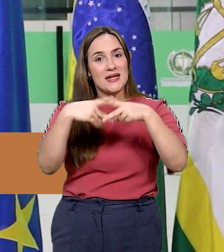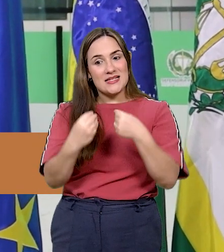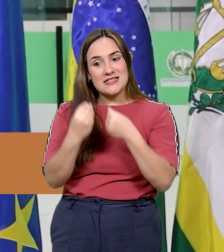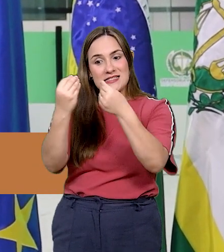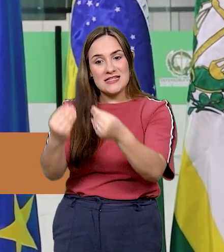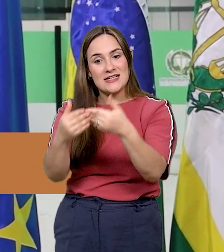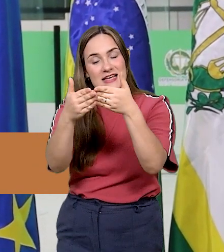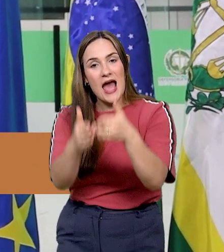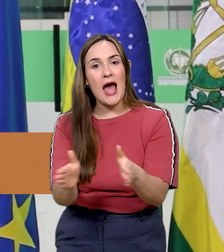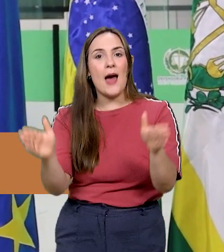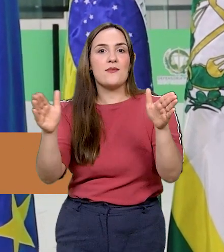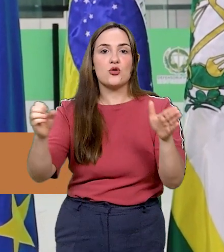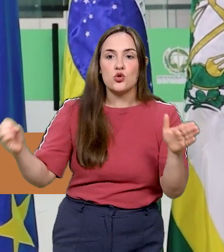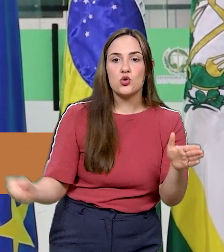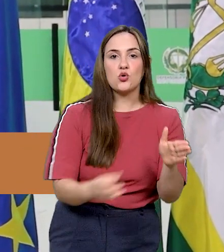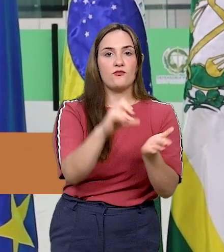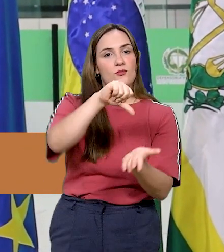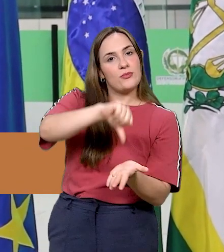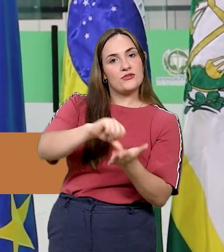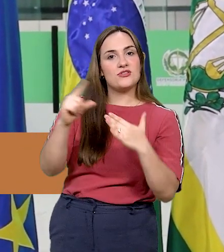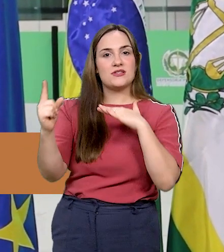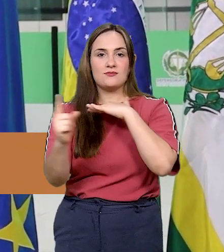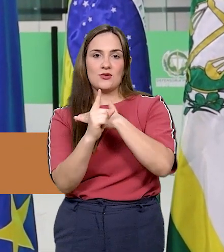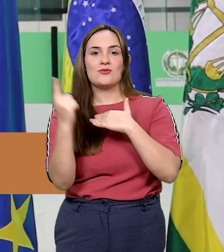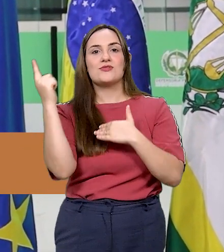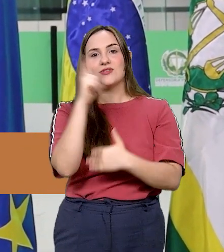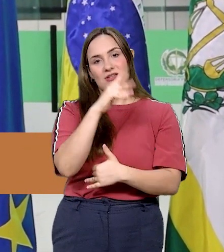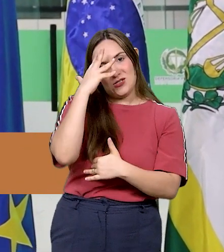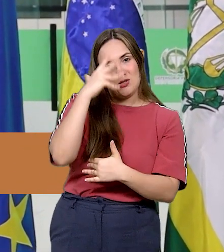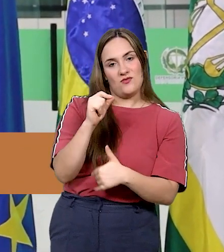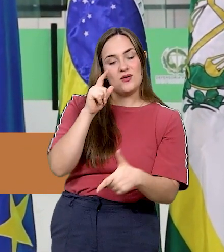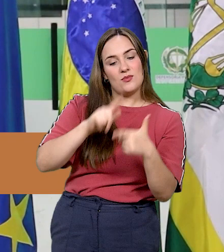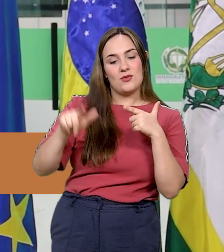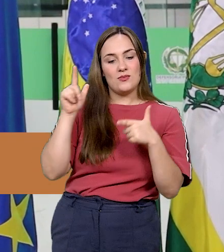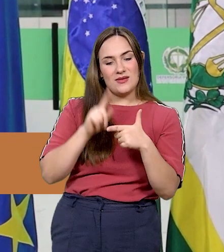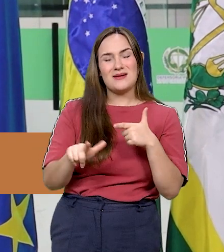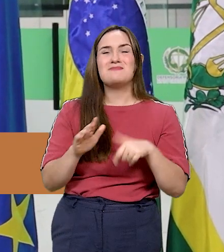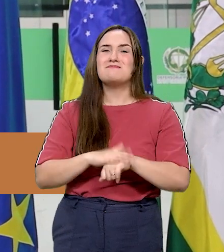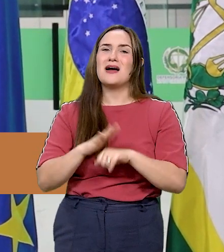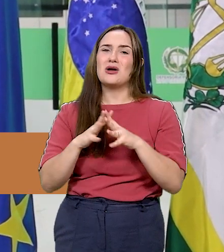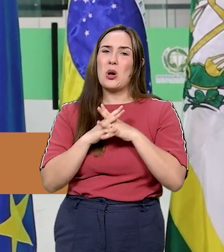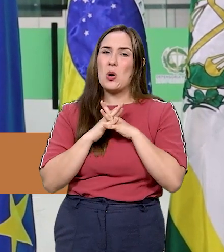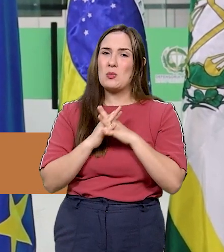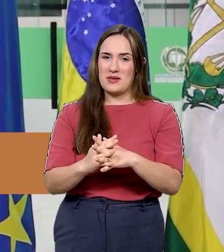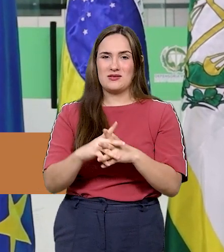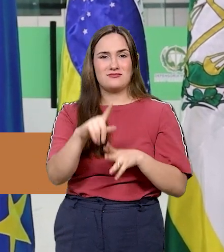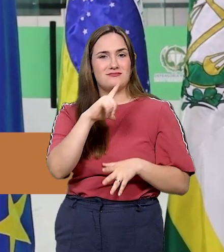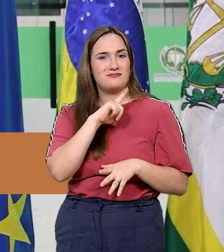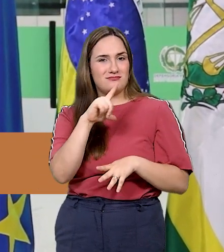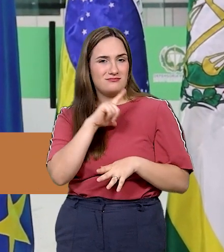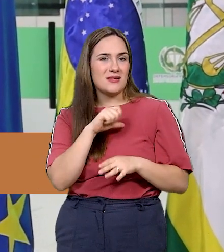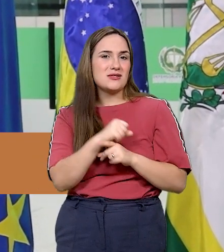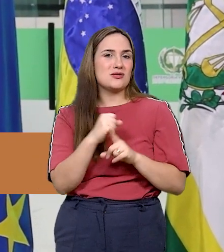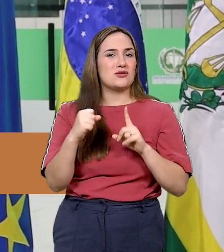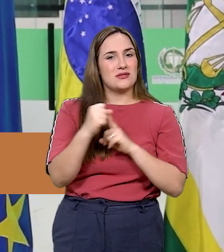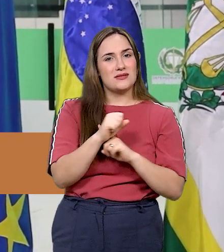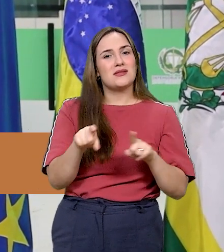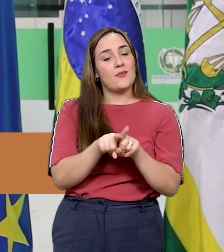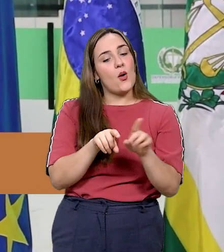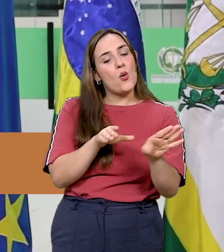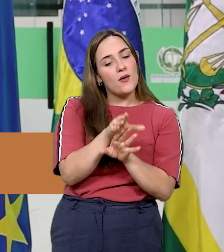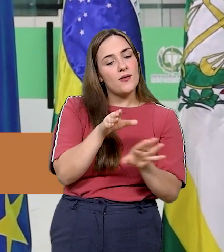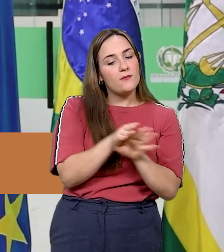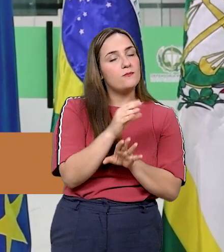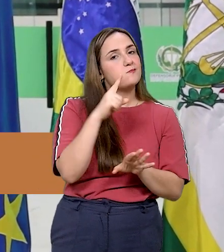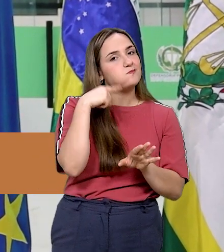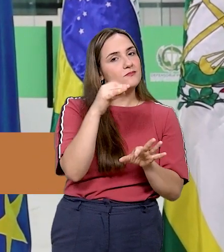como proposta de encontrarmos soluções para os problemas mais complexos, oferecer a orientação jurídica e